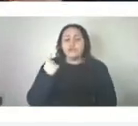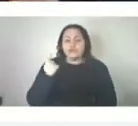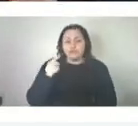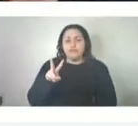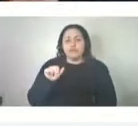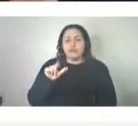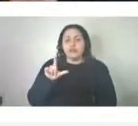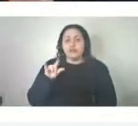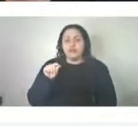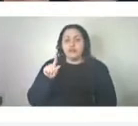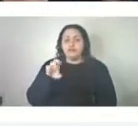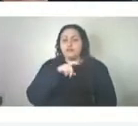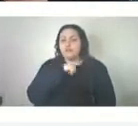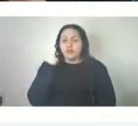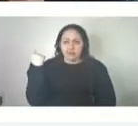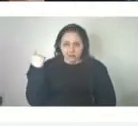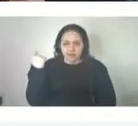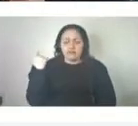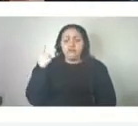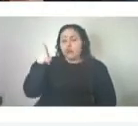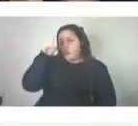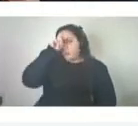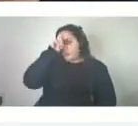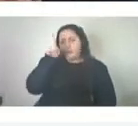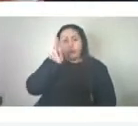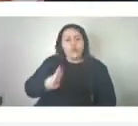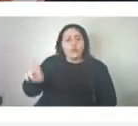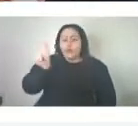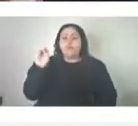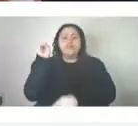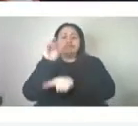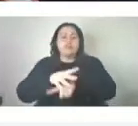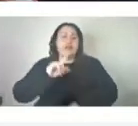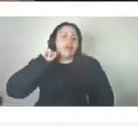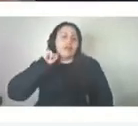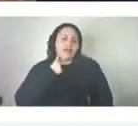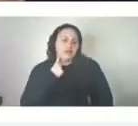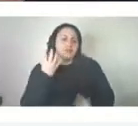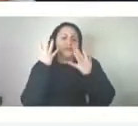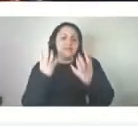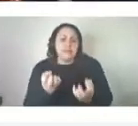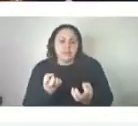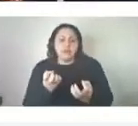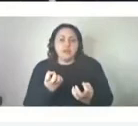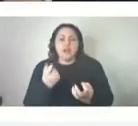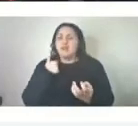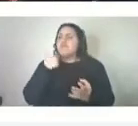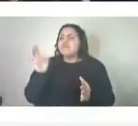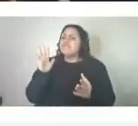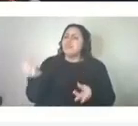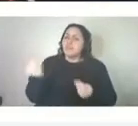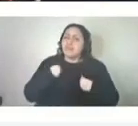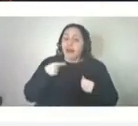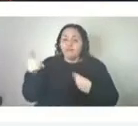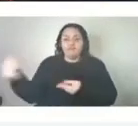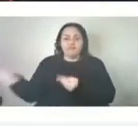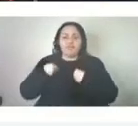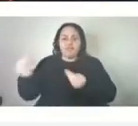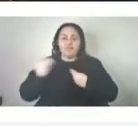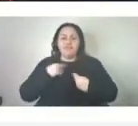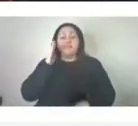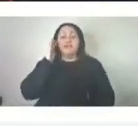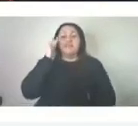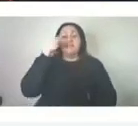usava. Então, o hospital descartava como lixo seco, nunca usado, e começou a me dar. Né? Vocês devem imaginar como deve ser a minha casa aqui de